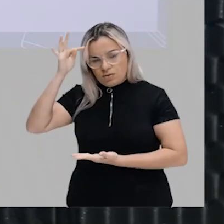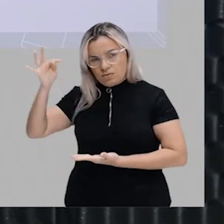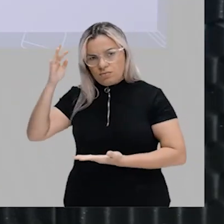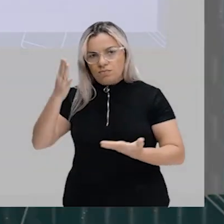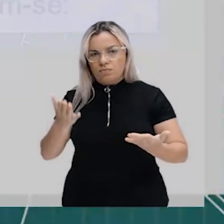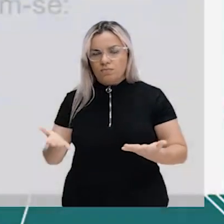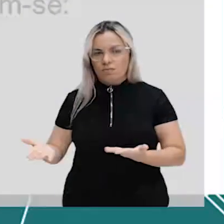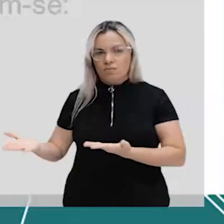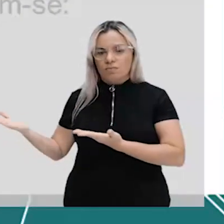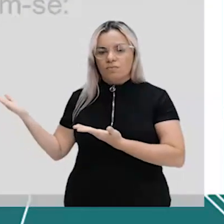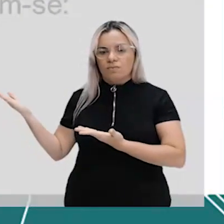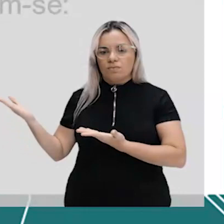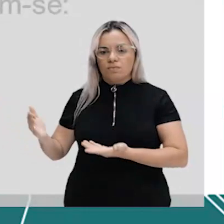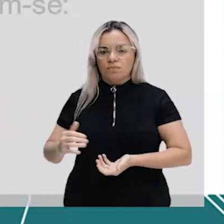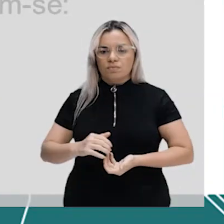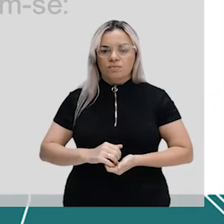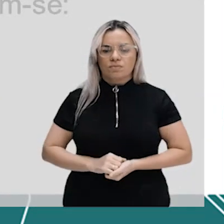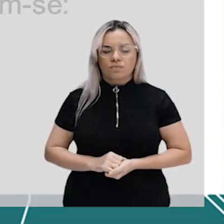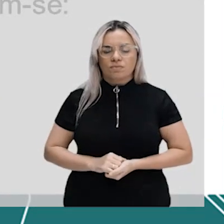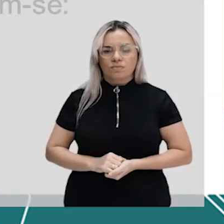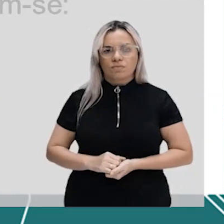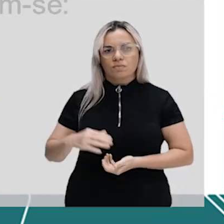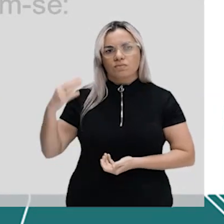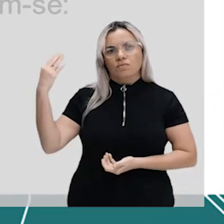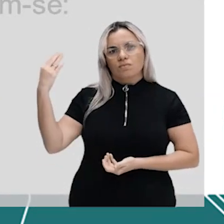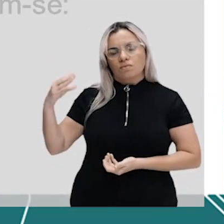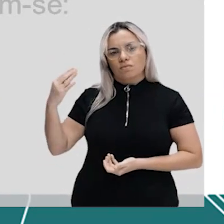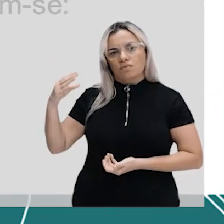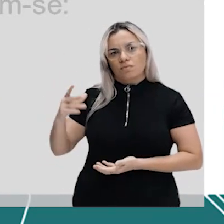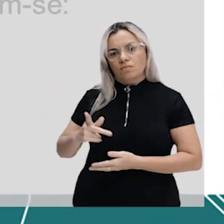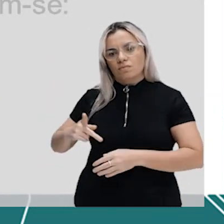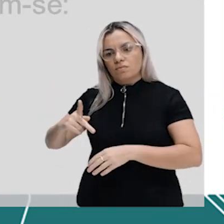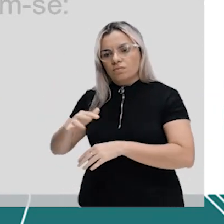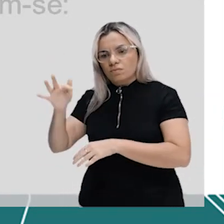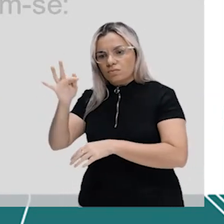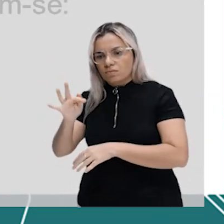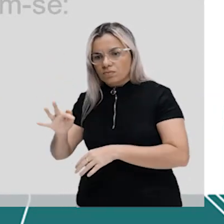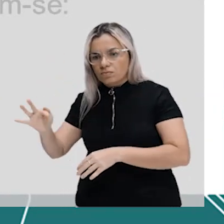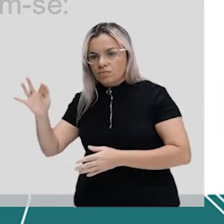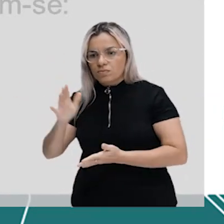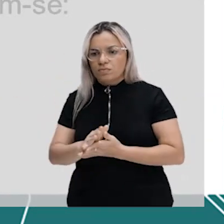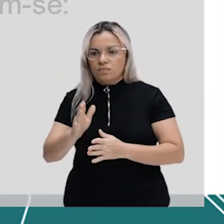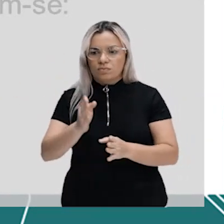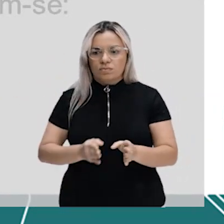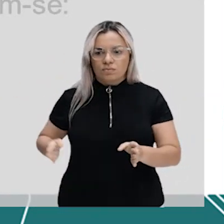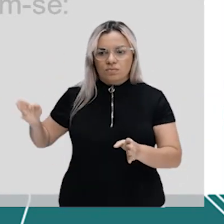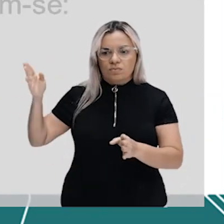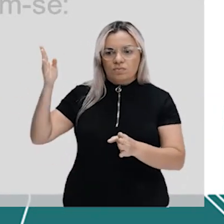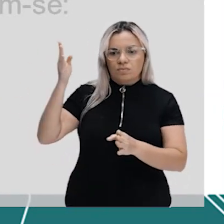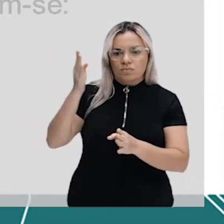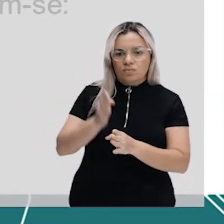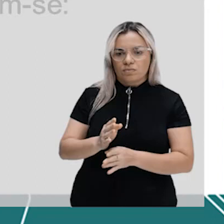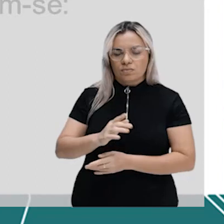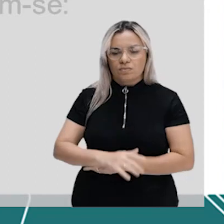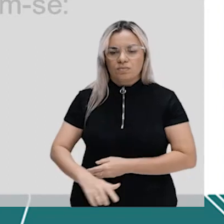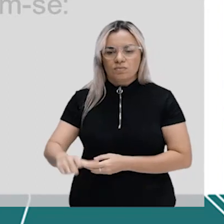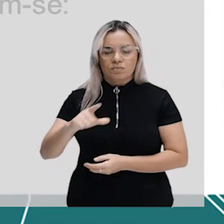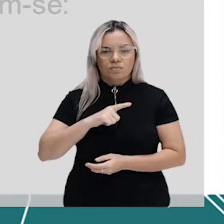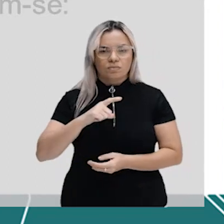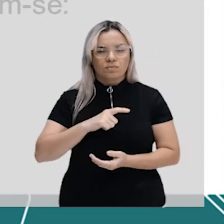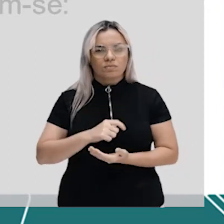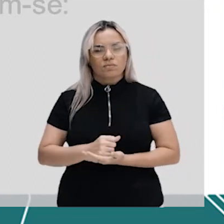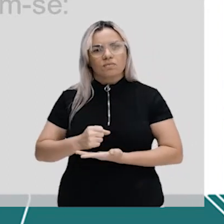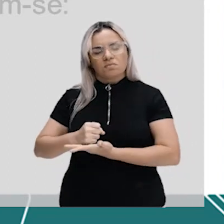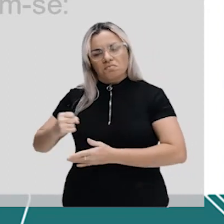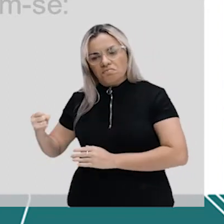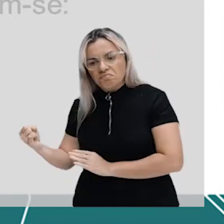foi Louis Pasteur? Ele foi um cientista francês cujas descobertas tiveram enorme importância